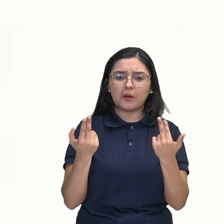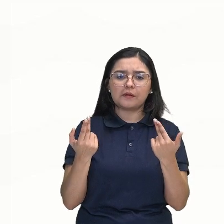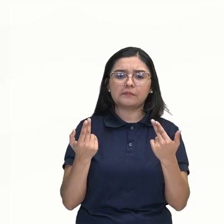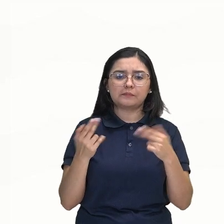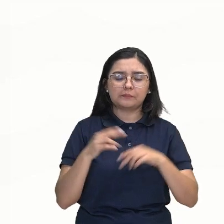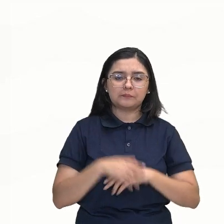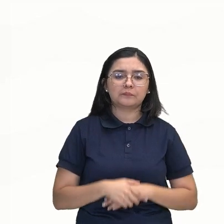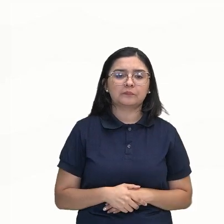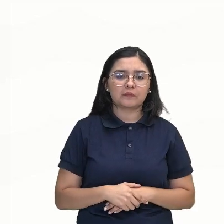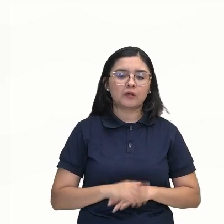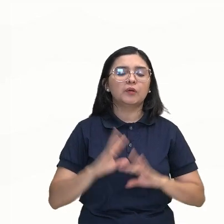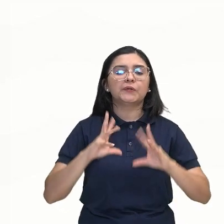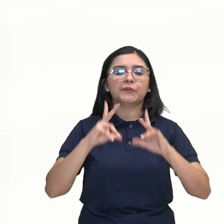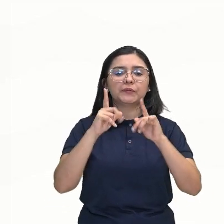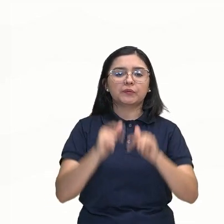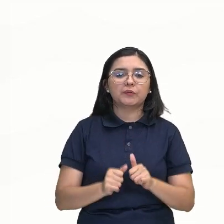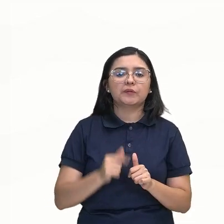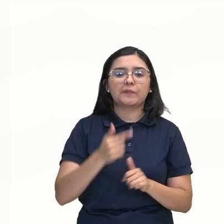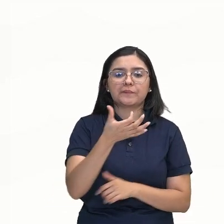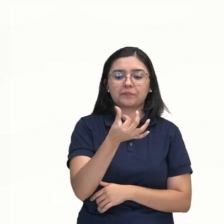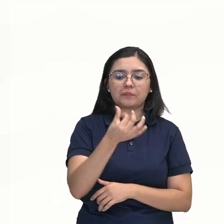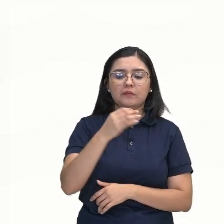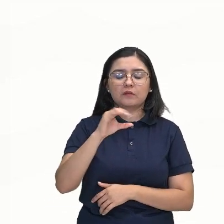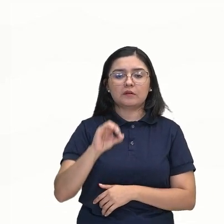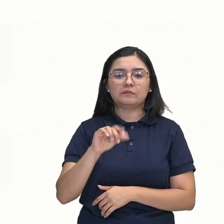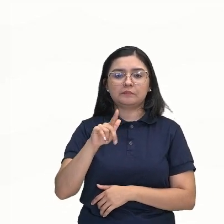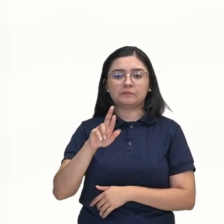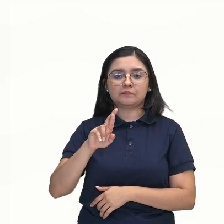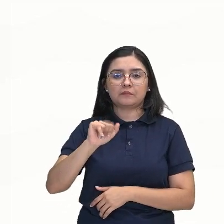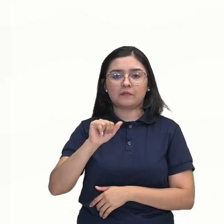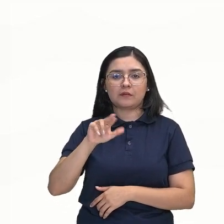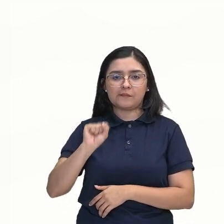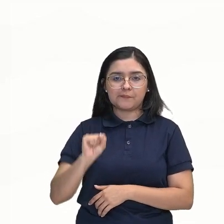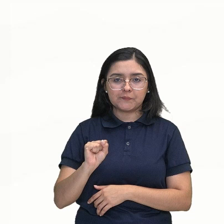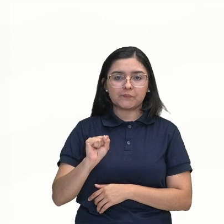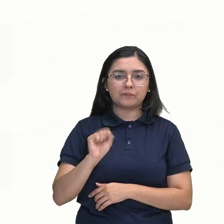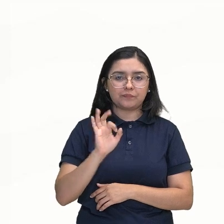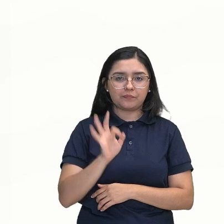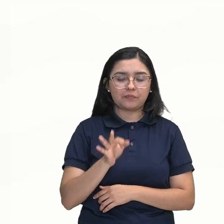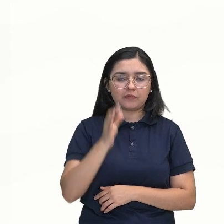Todos eles vão medir 60 graus,